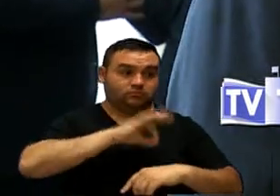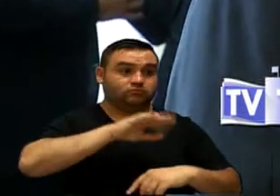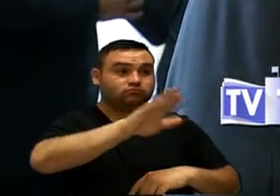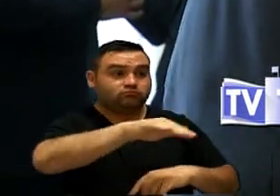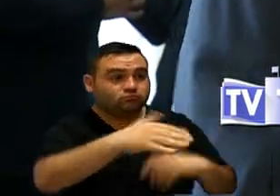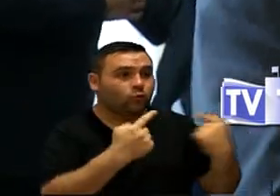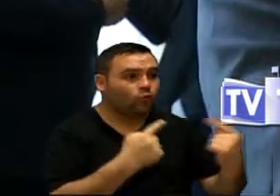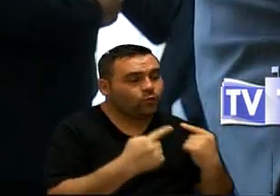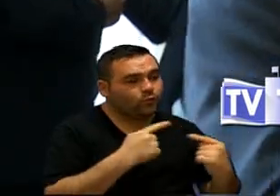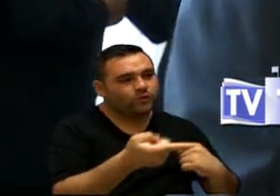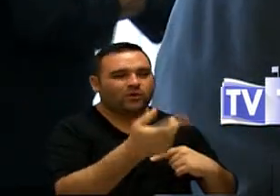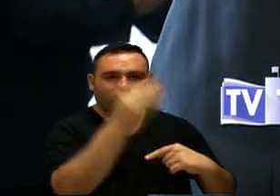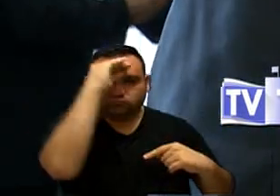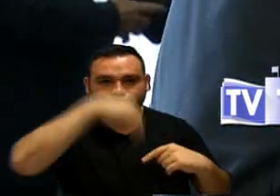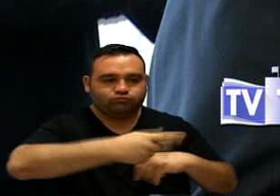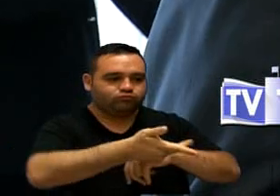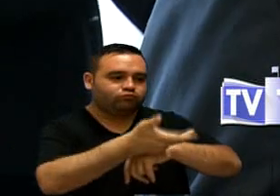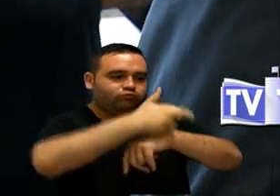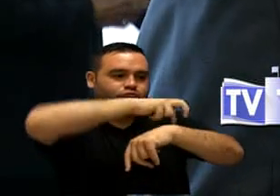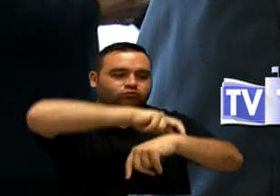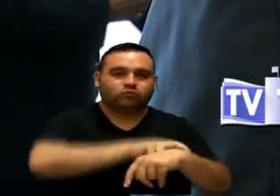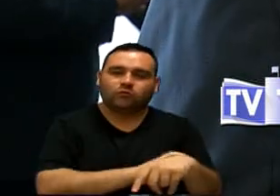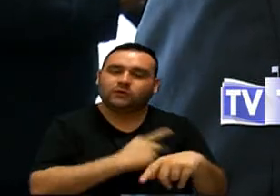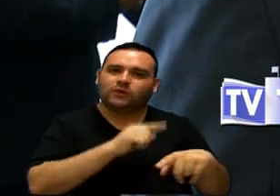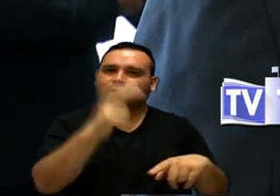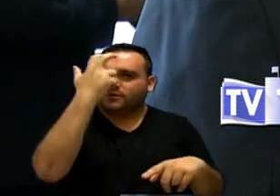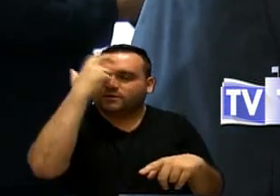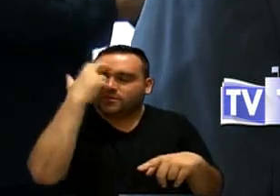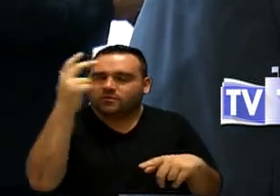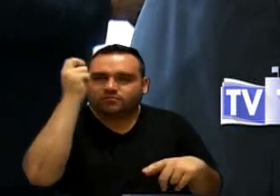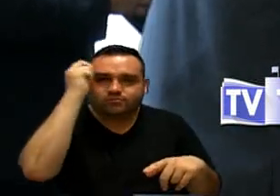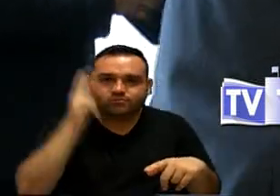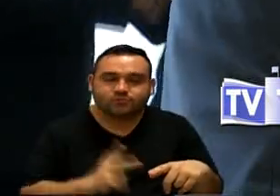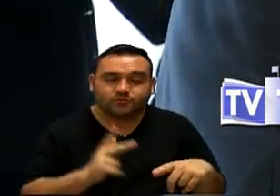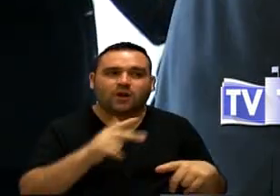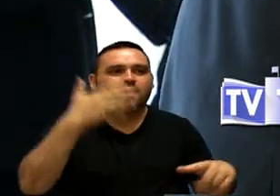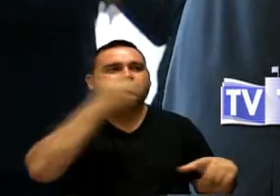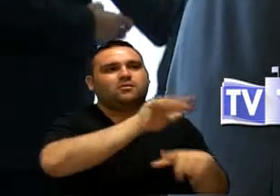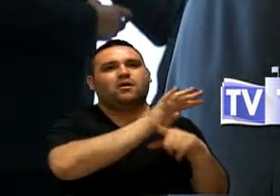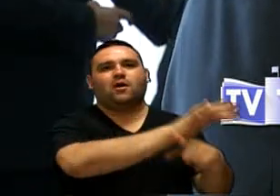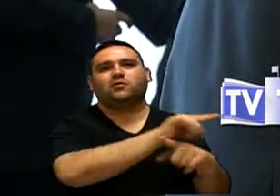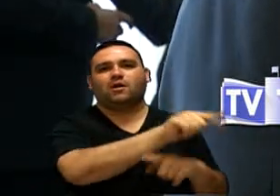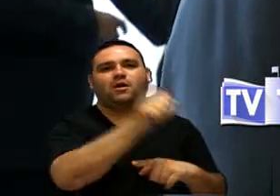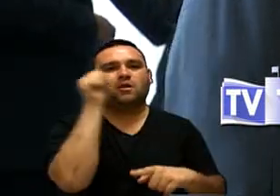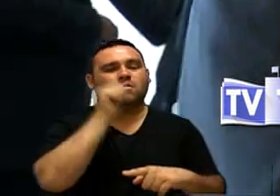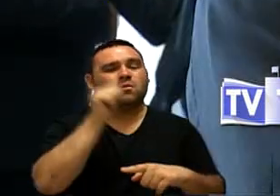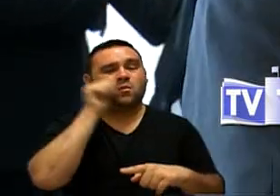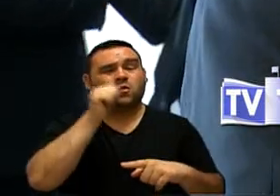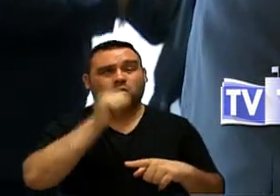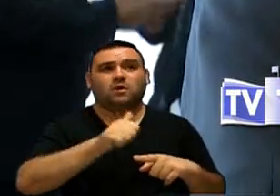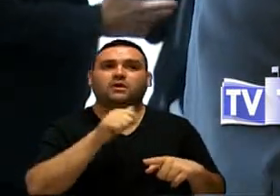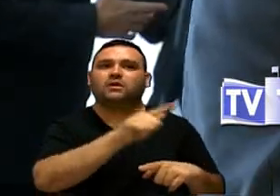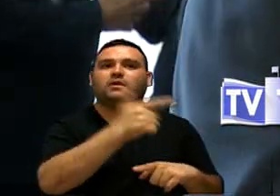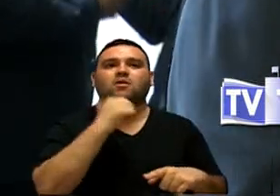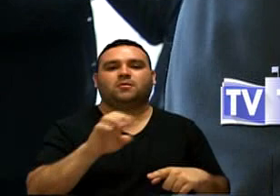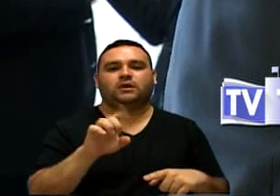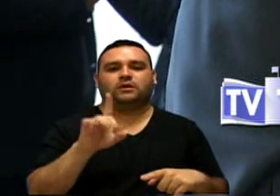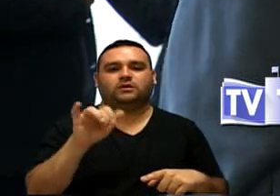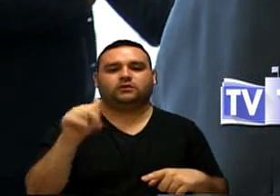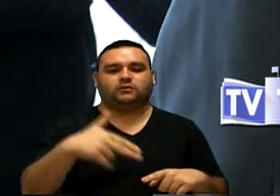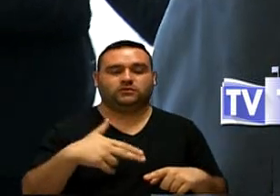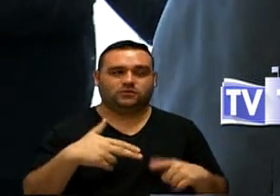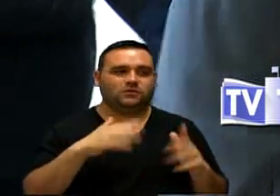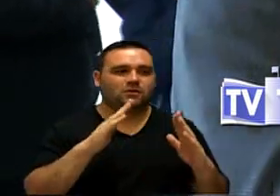que passou. E ele, com muita sabedoria, com muita expertise, conseguiu salvar uma vida. O Edilson, que é um amigo de